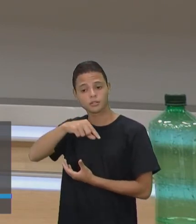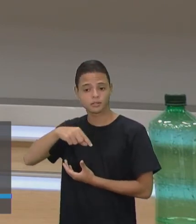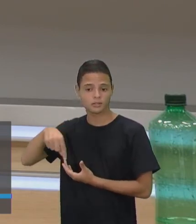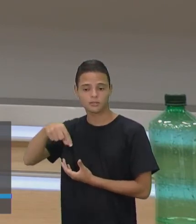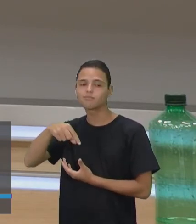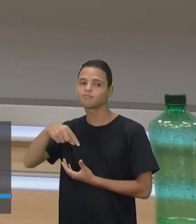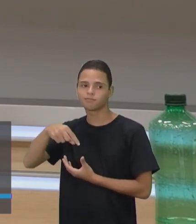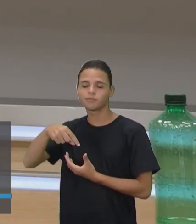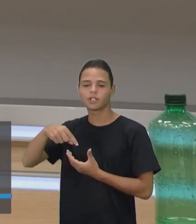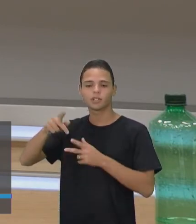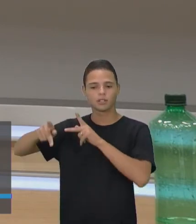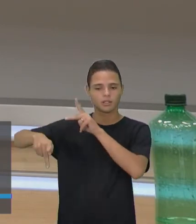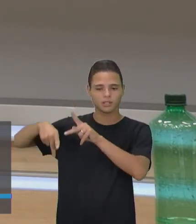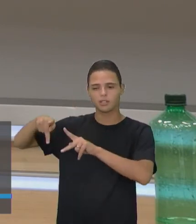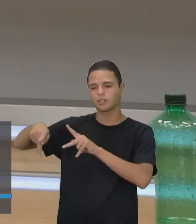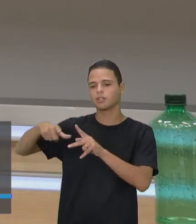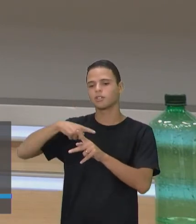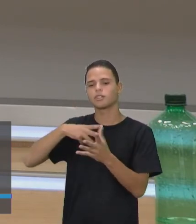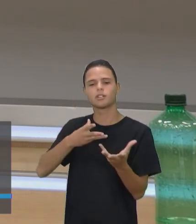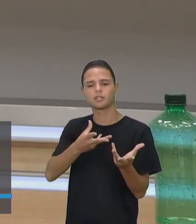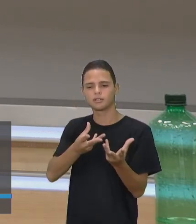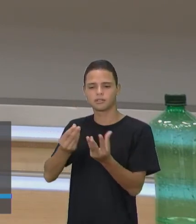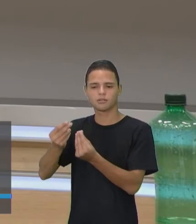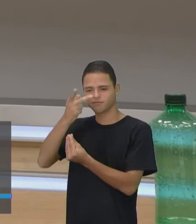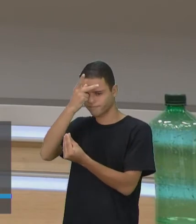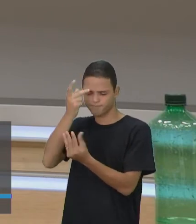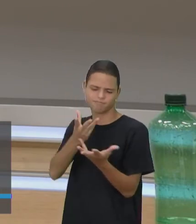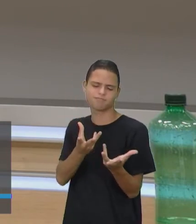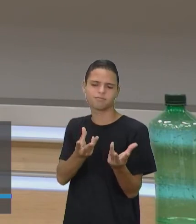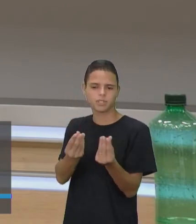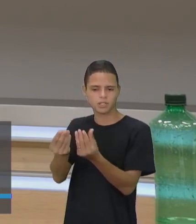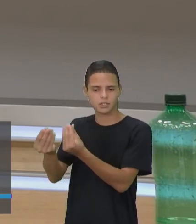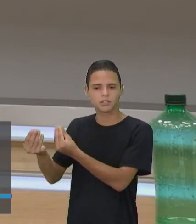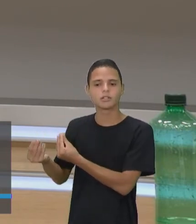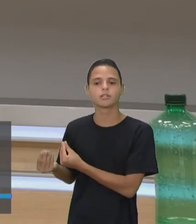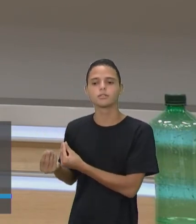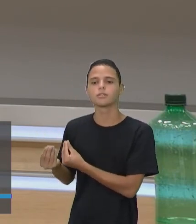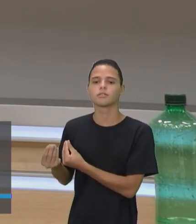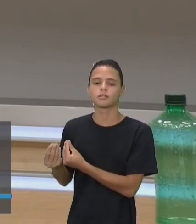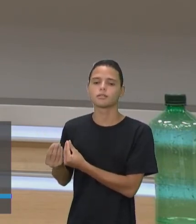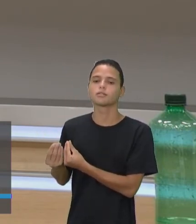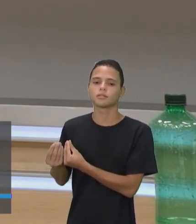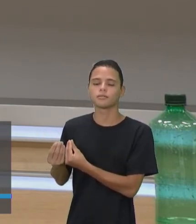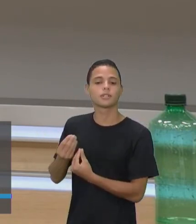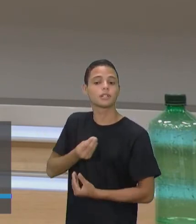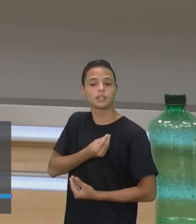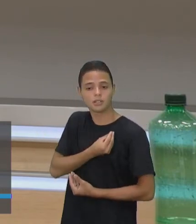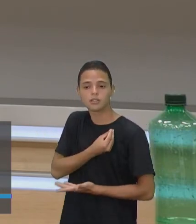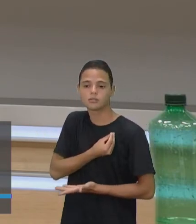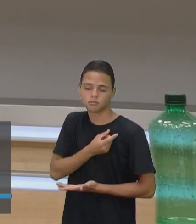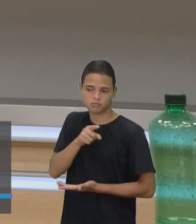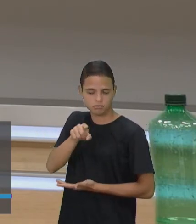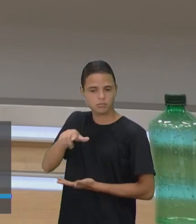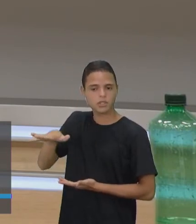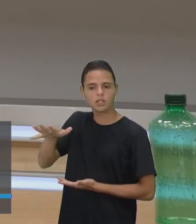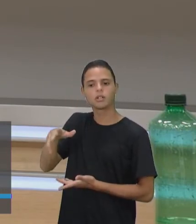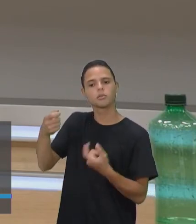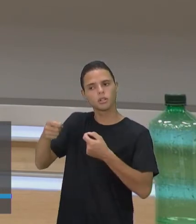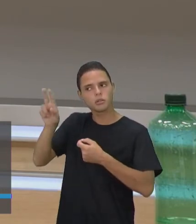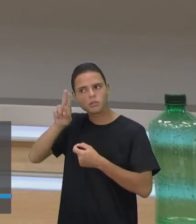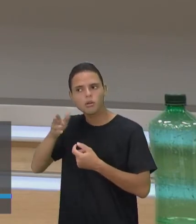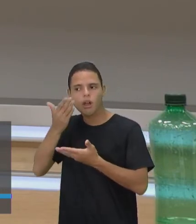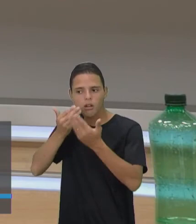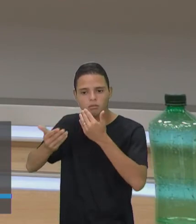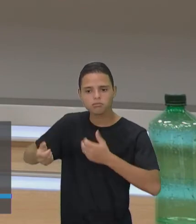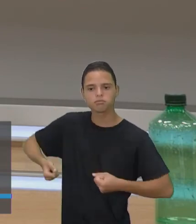tem tantos milhões, bilhões de pessoas que as pessoas existentes, elas precisam, obviamente, consumir. E não